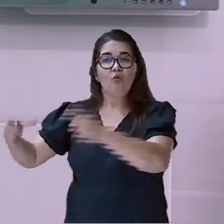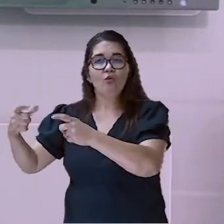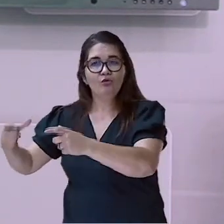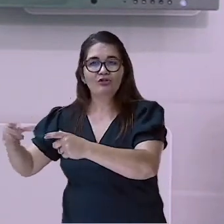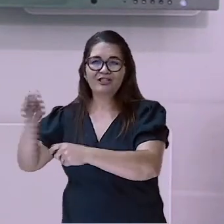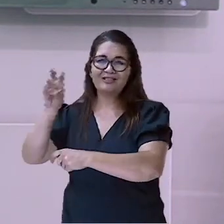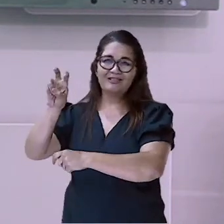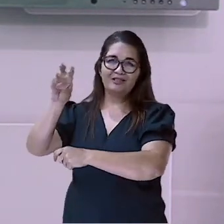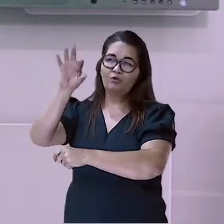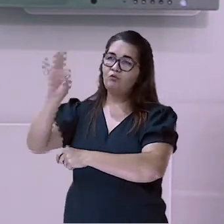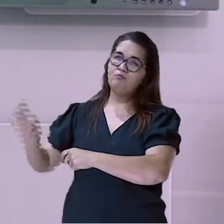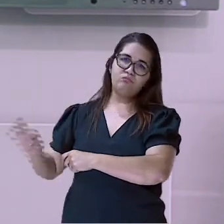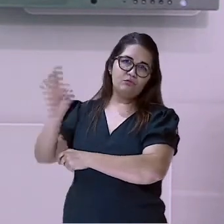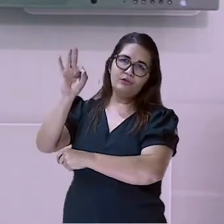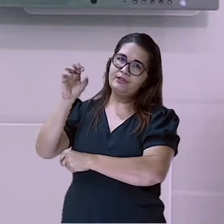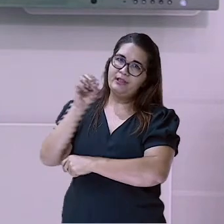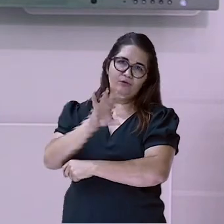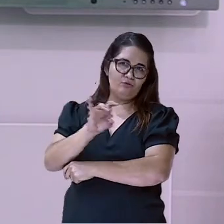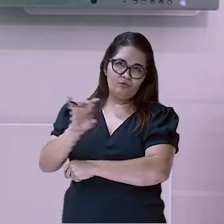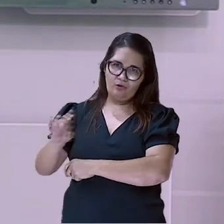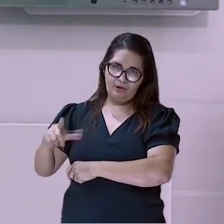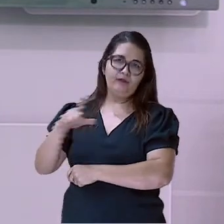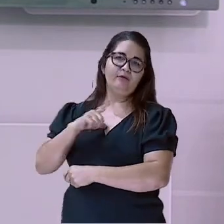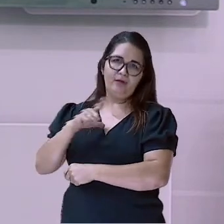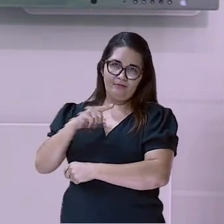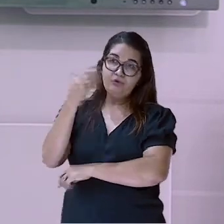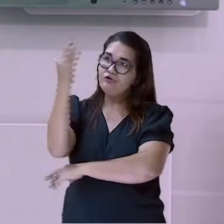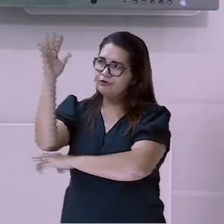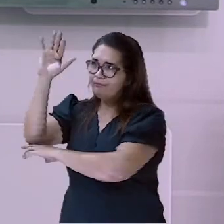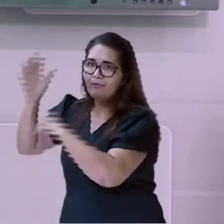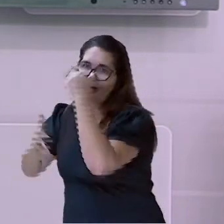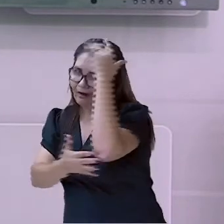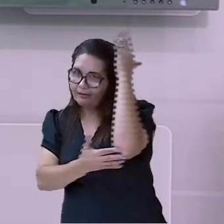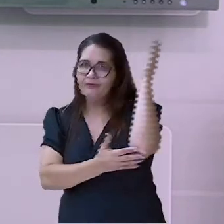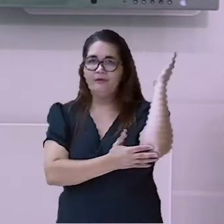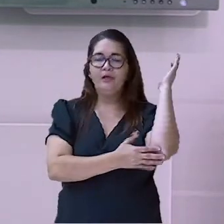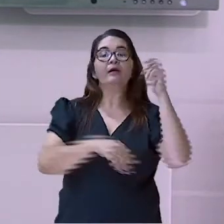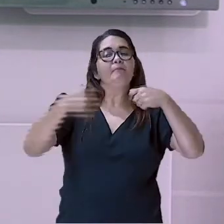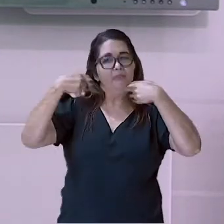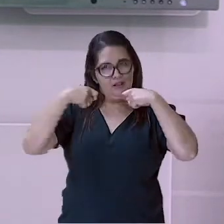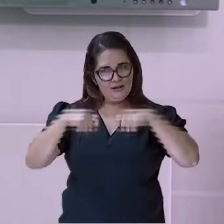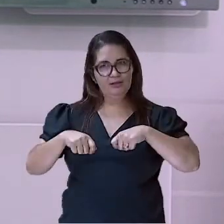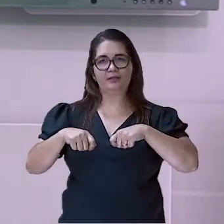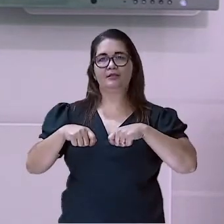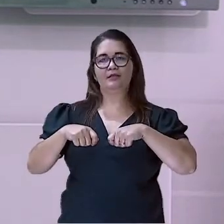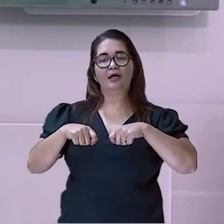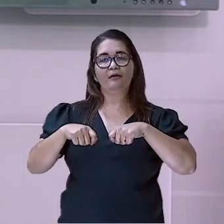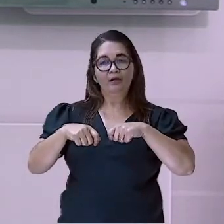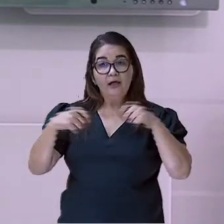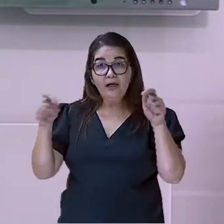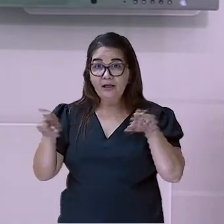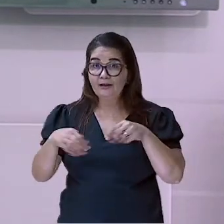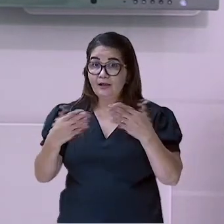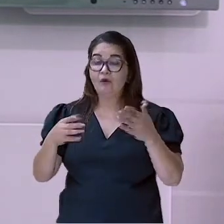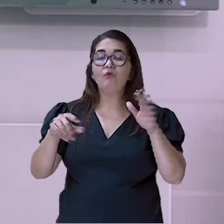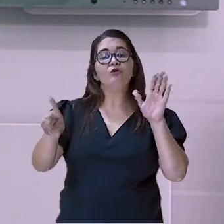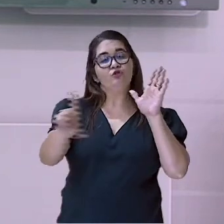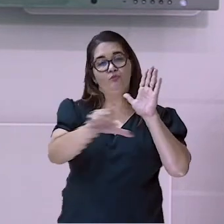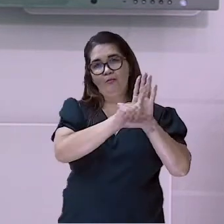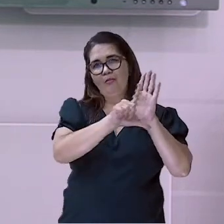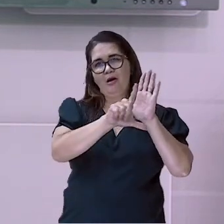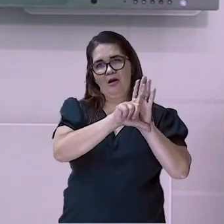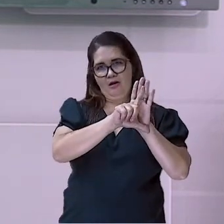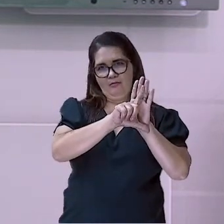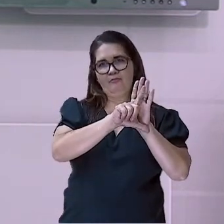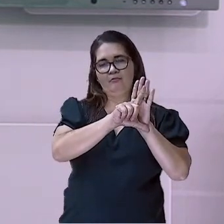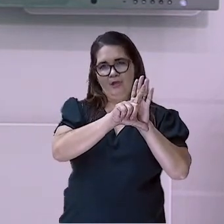de maio é um dia dedicado à Mata Atlântica. E aí, a gente vai falar agora da mata de araucária,